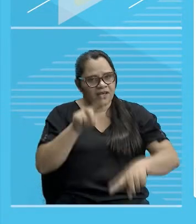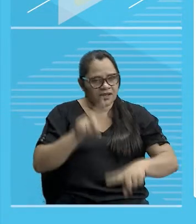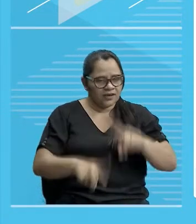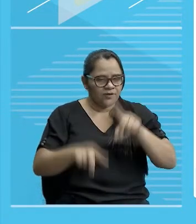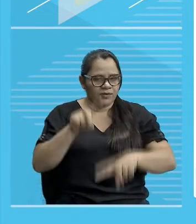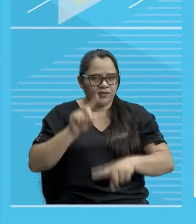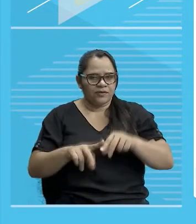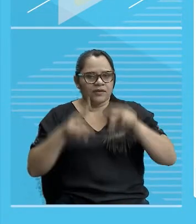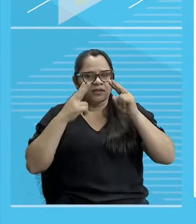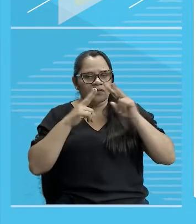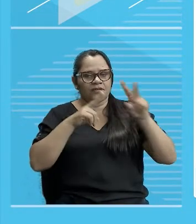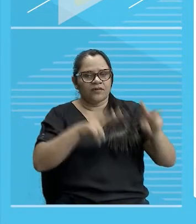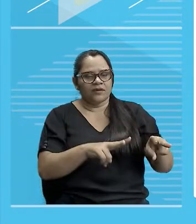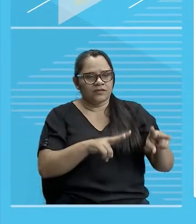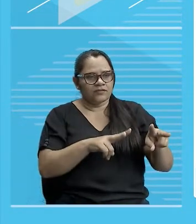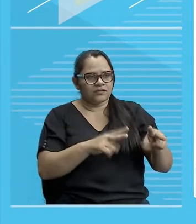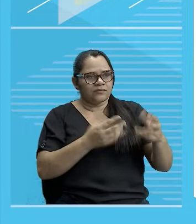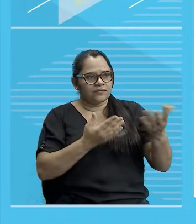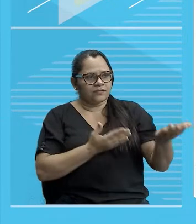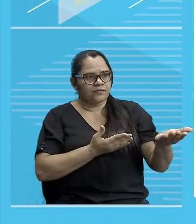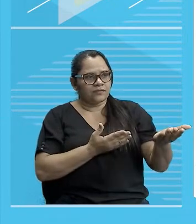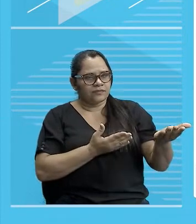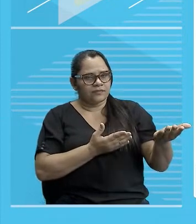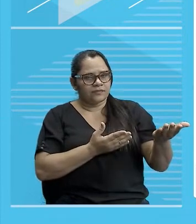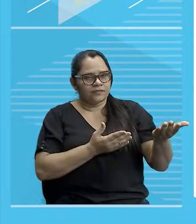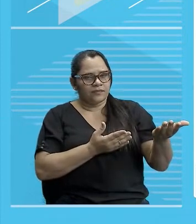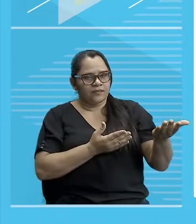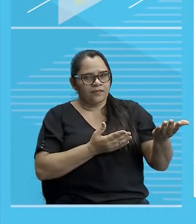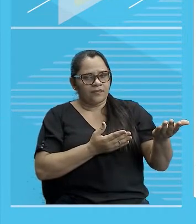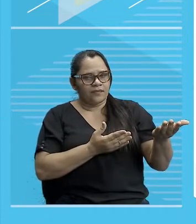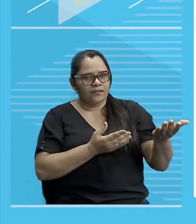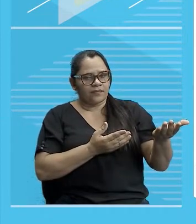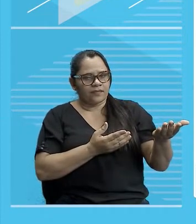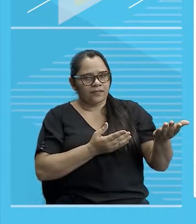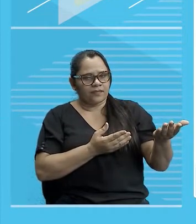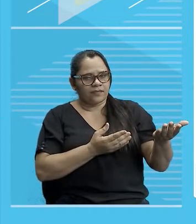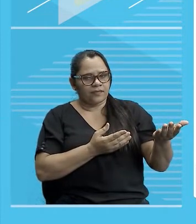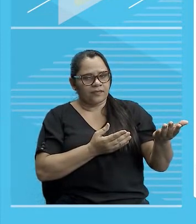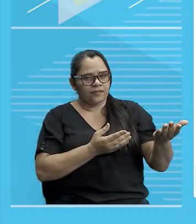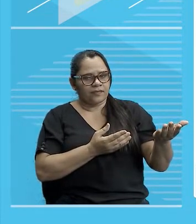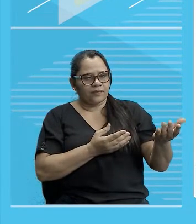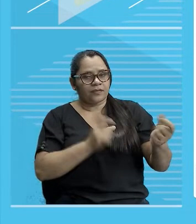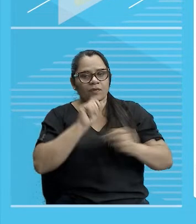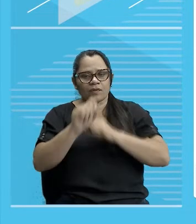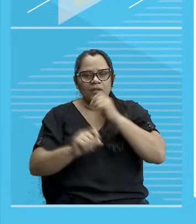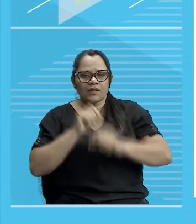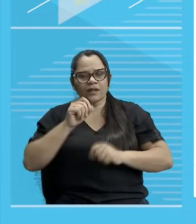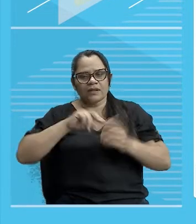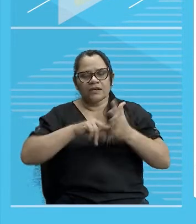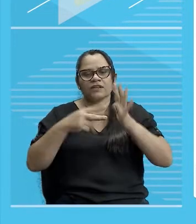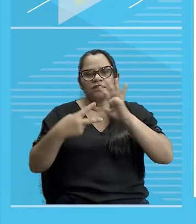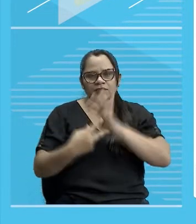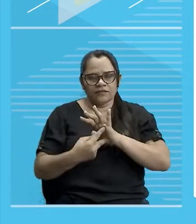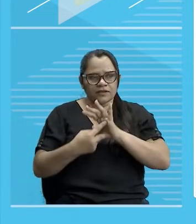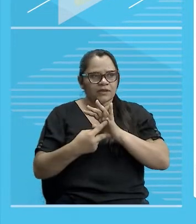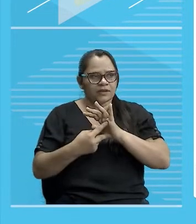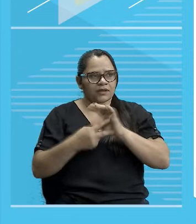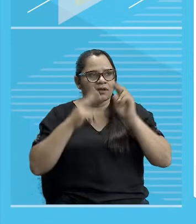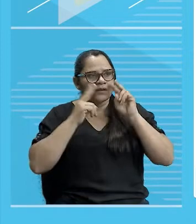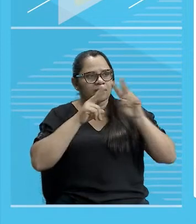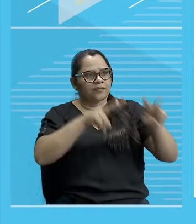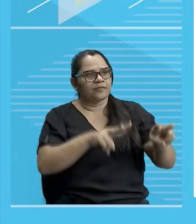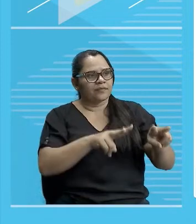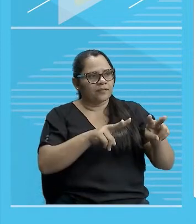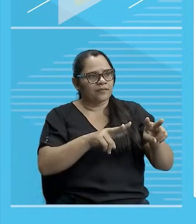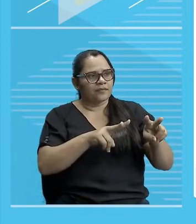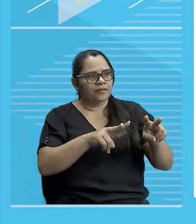então Tô mostrando para vocês O que é um orçamento O que é regulamento que